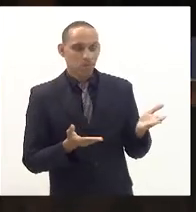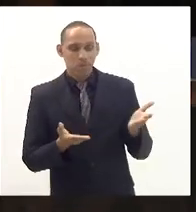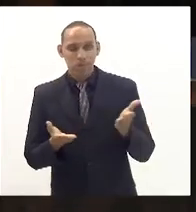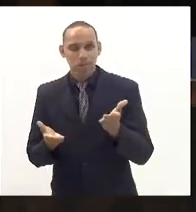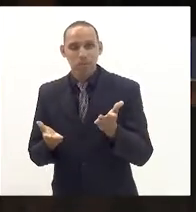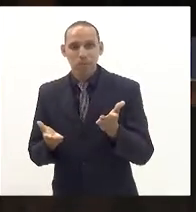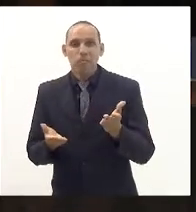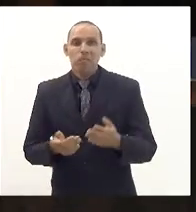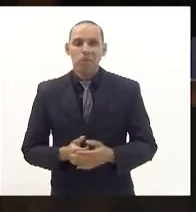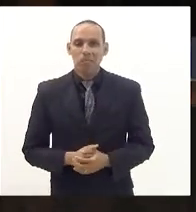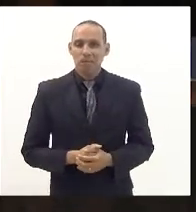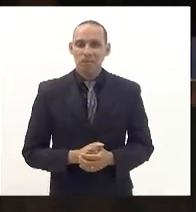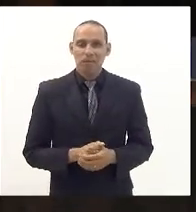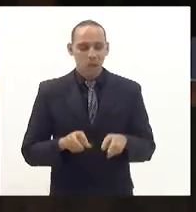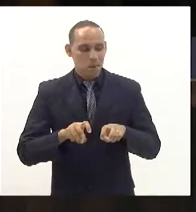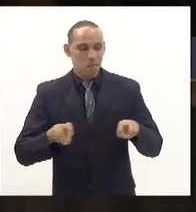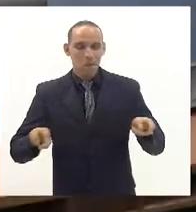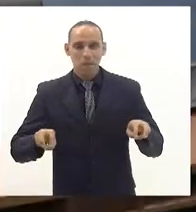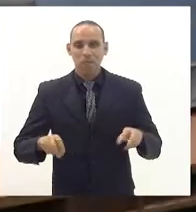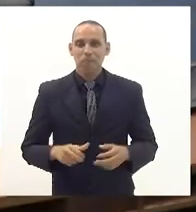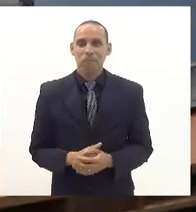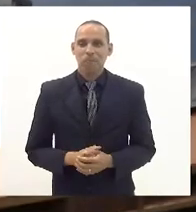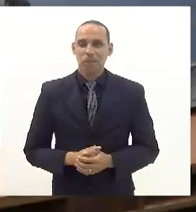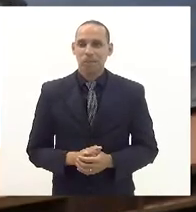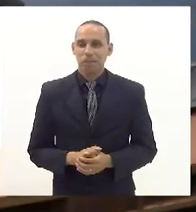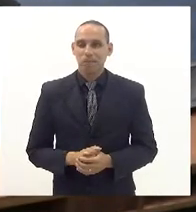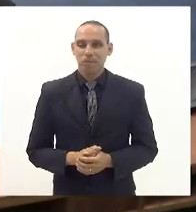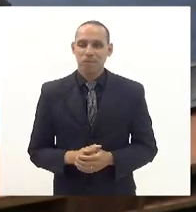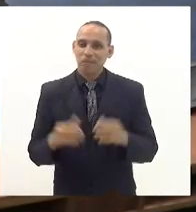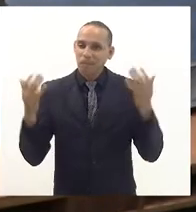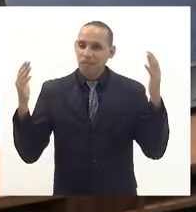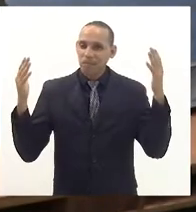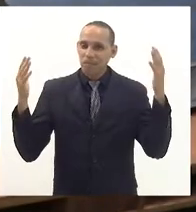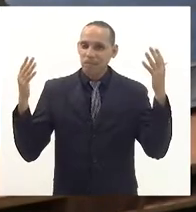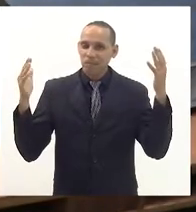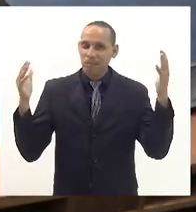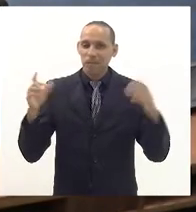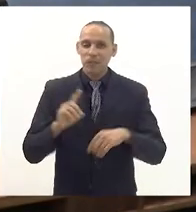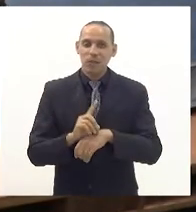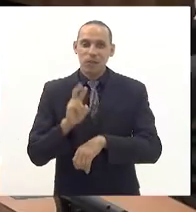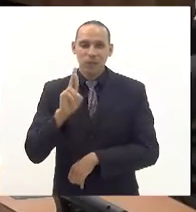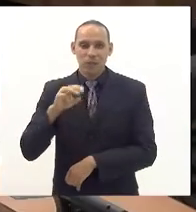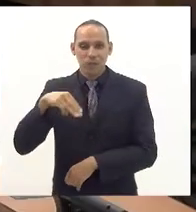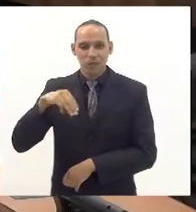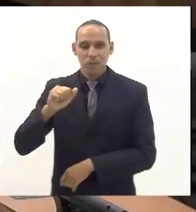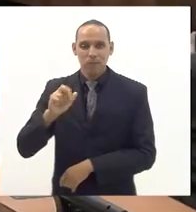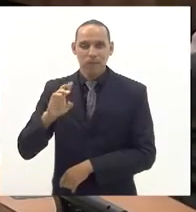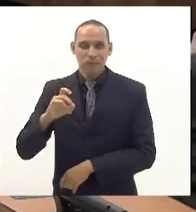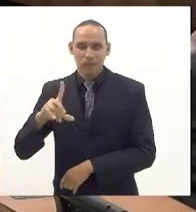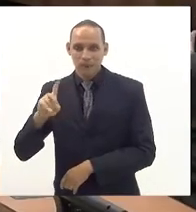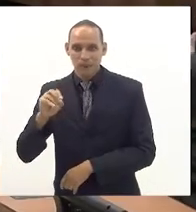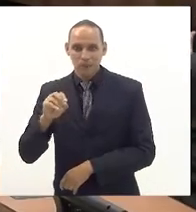conduzi-lo até a mesa por favor Doutor Marcelo